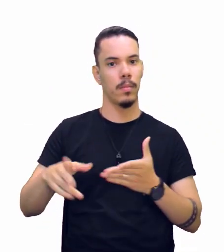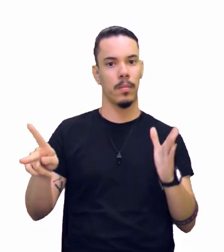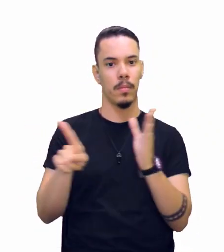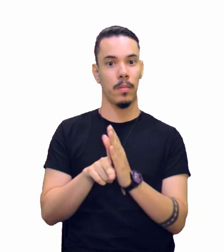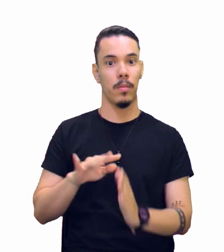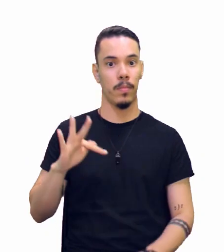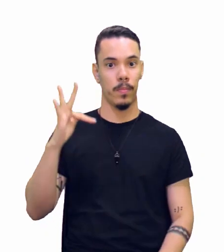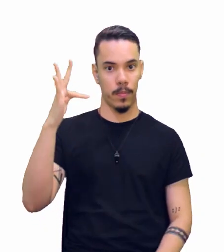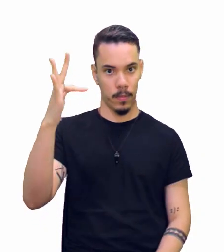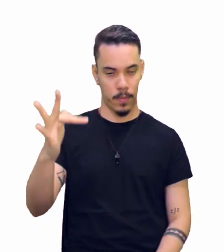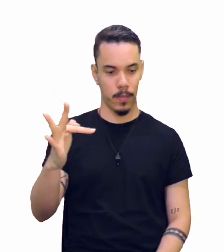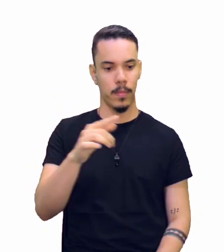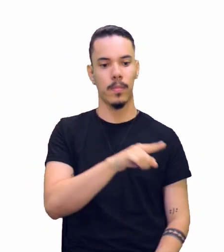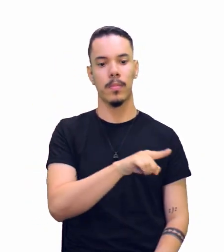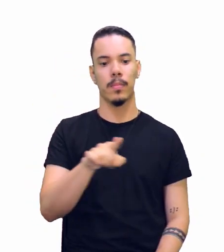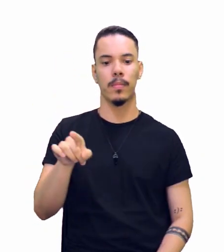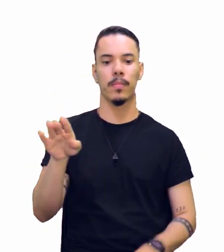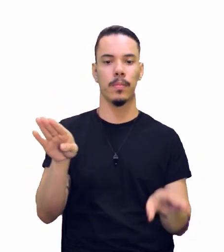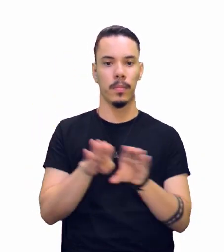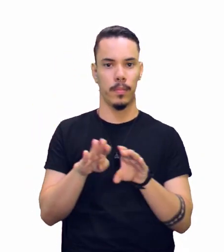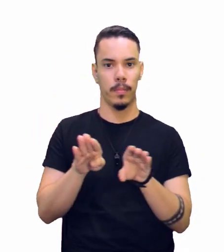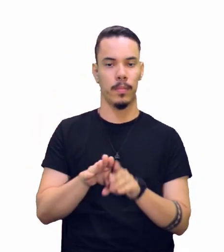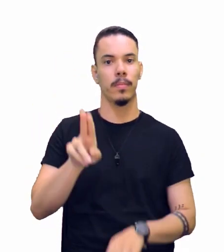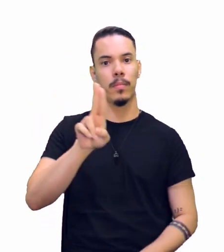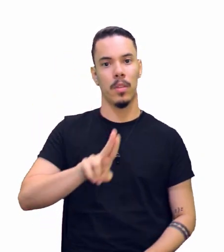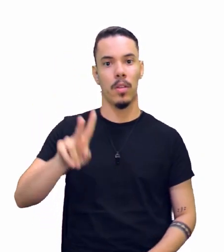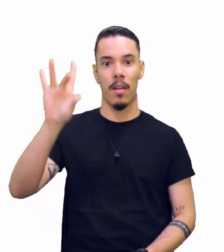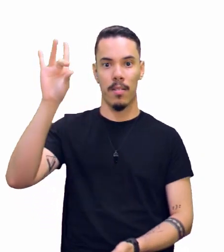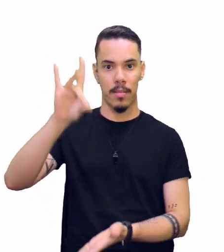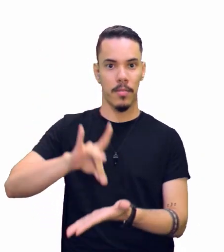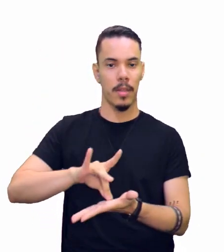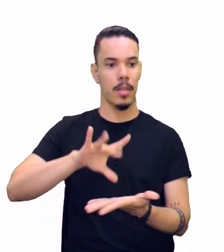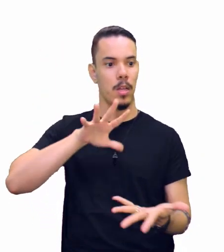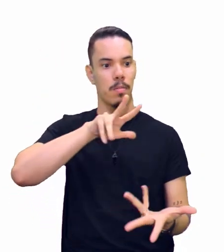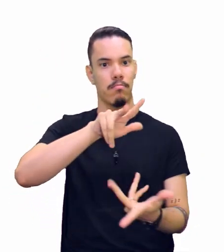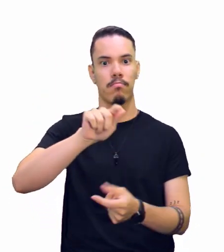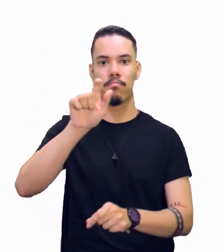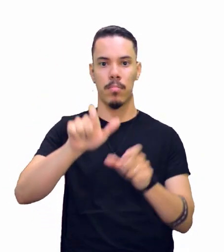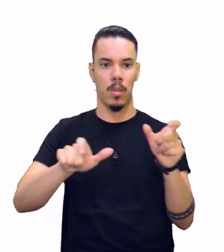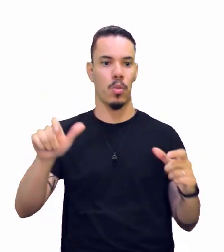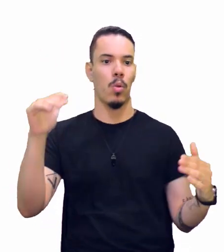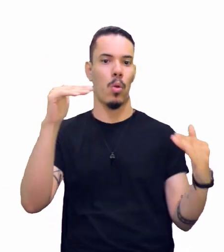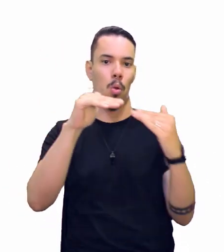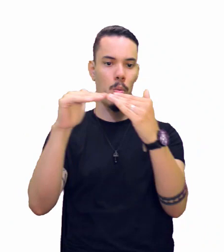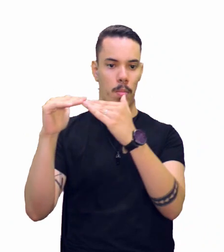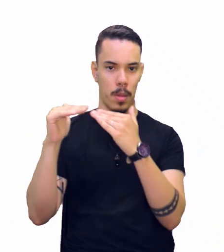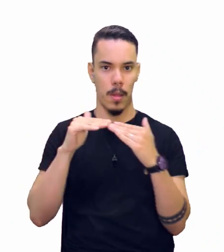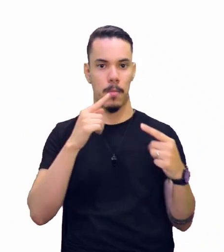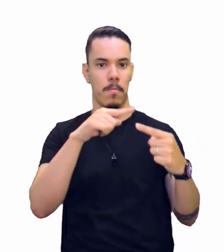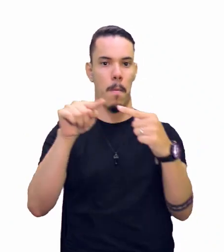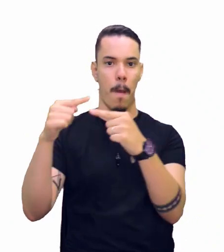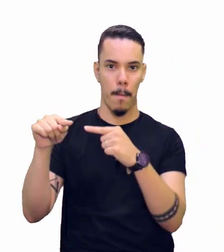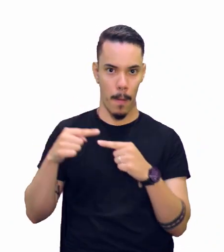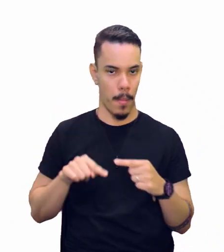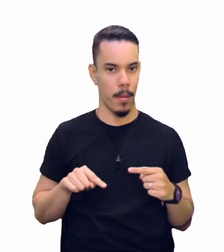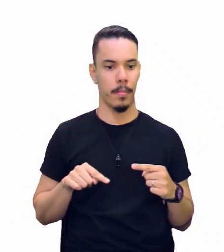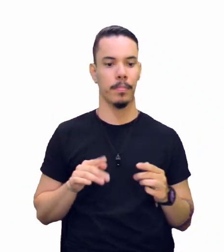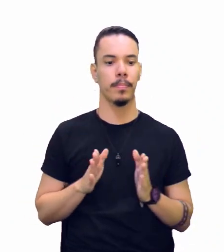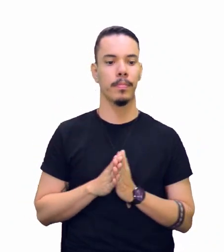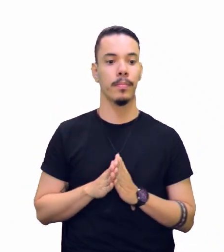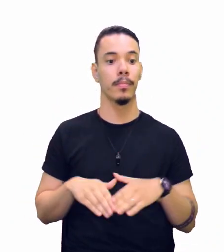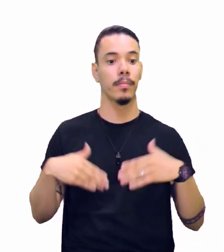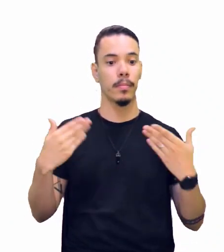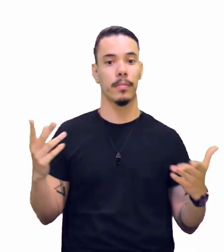o futuro, você também usa ele para verdades universais, ou seja, coisas que não tem como ser diferentes. Então,